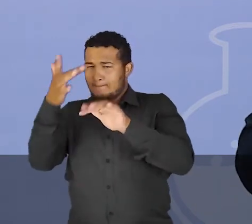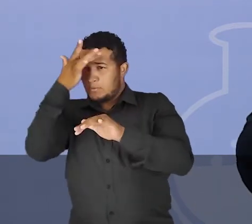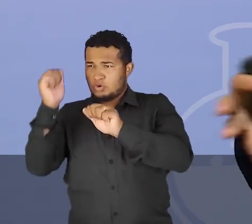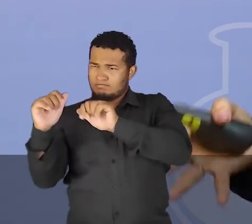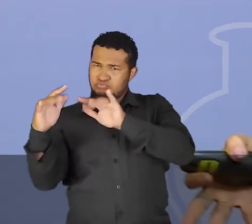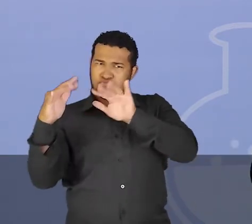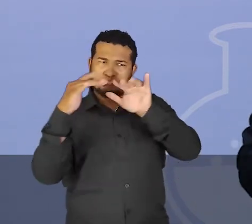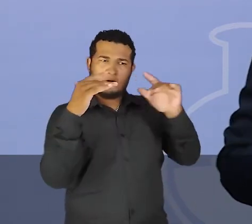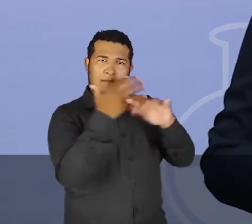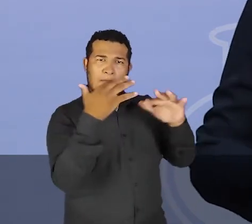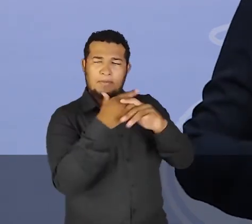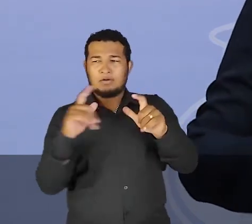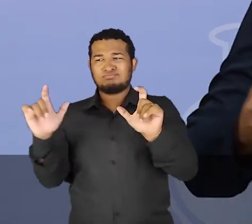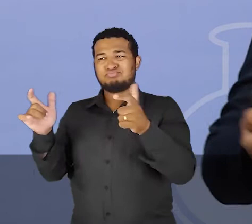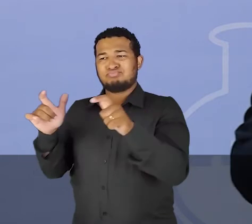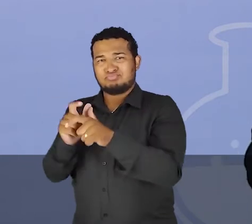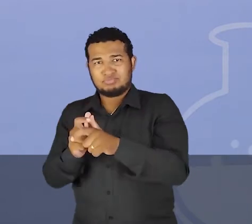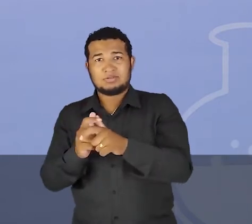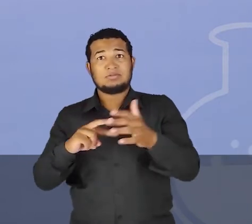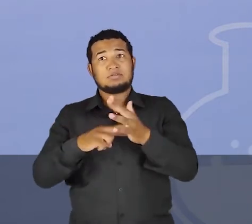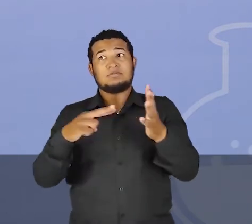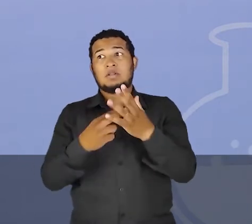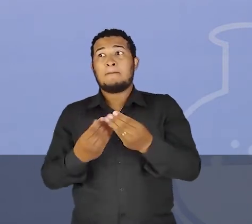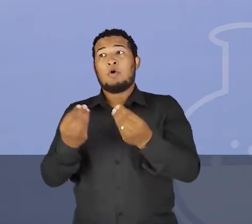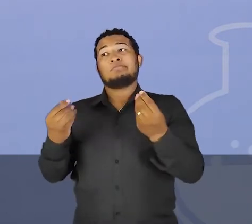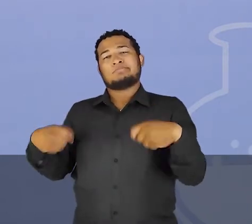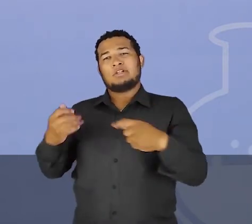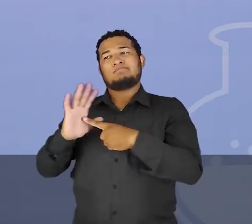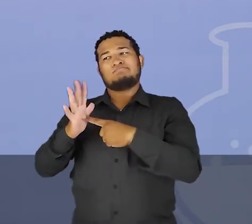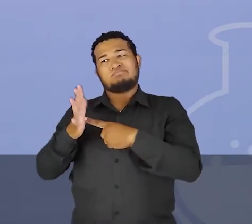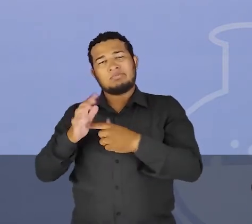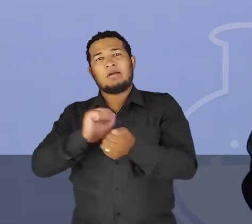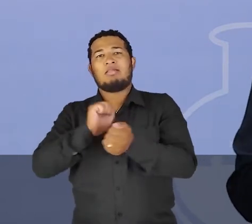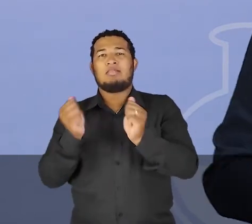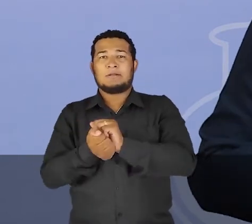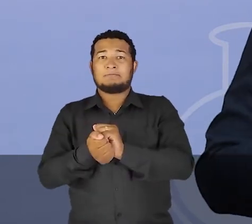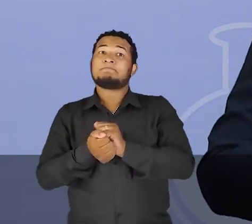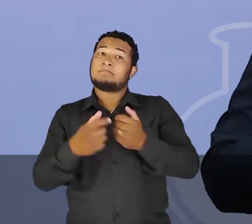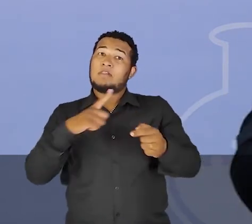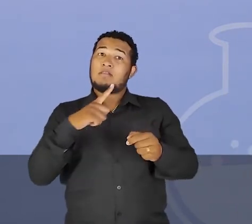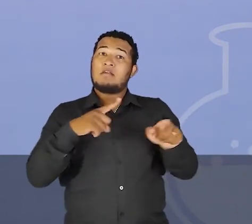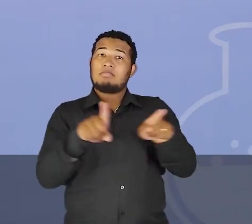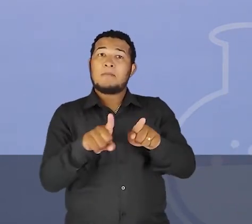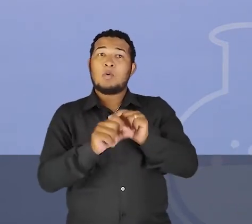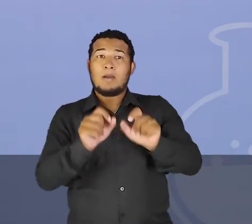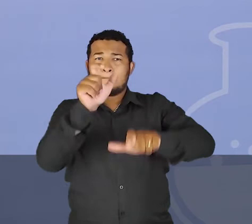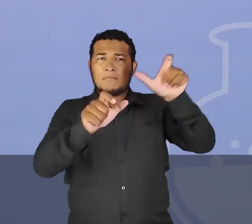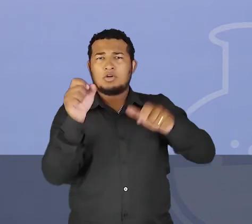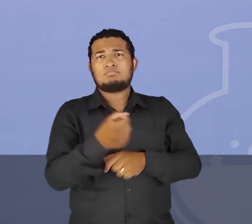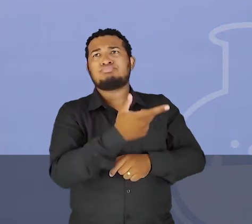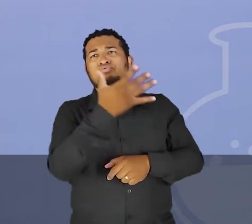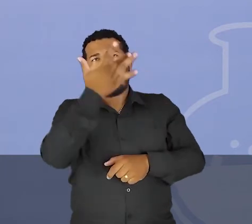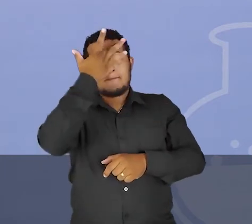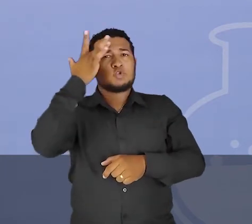campo, a grande propriedade acabou, né, mecanizando-se e nós vamos ter muitas pessoas morando